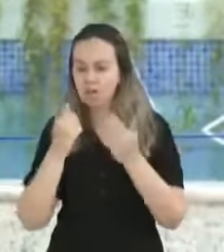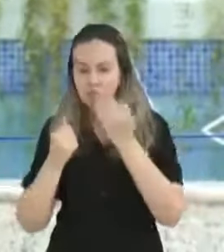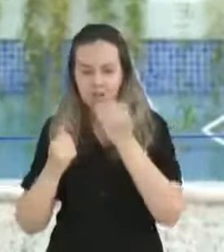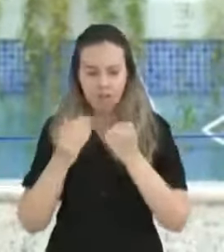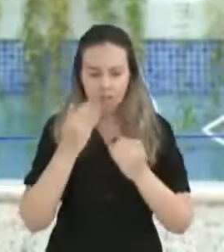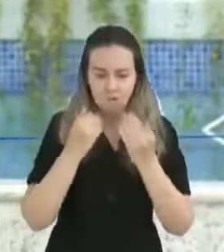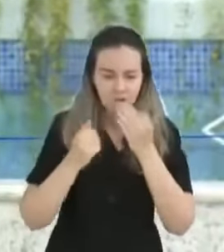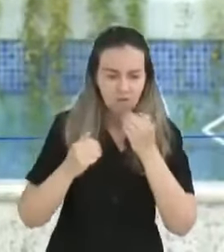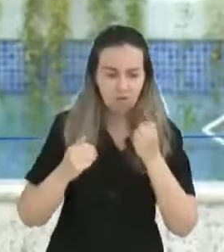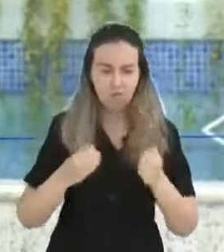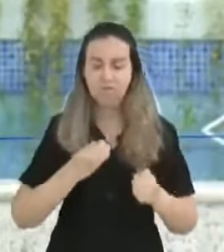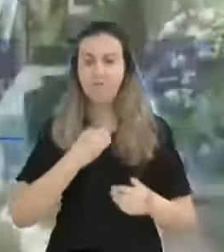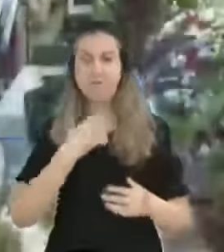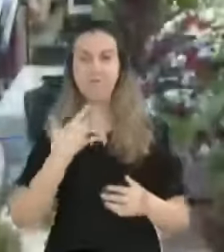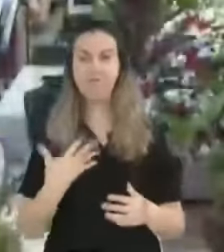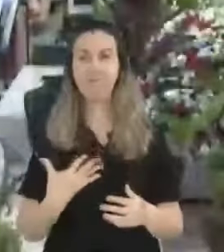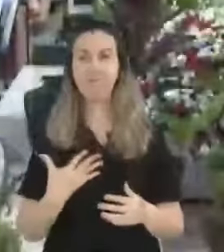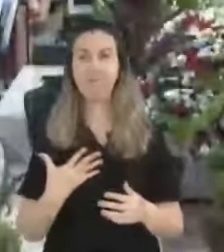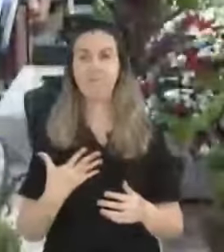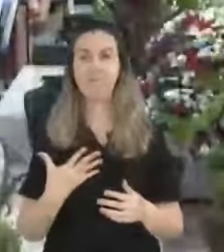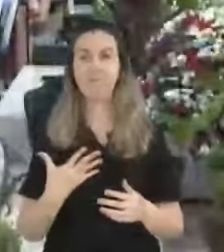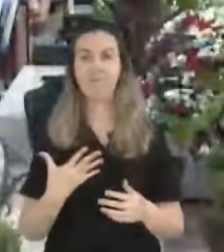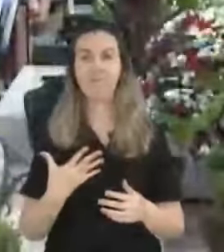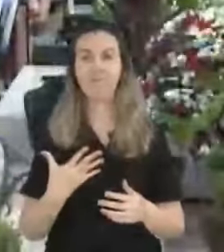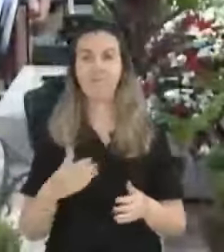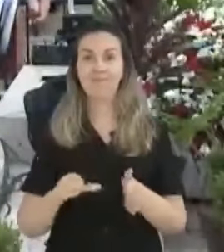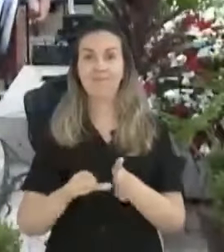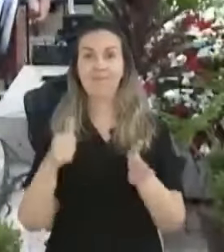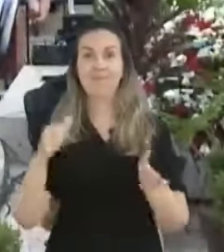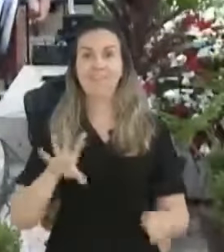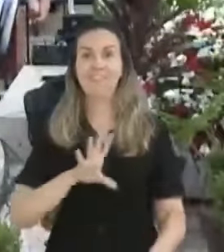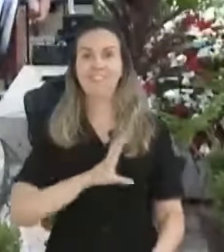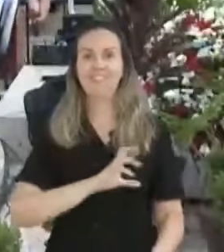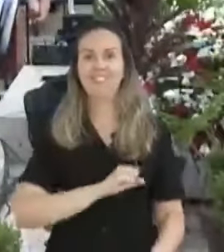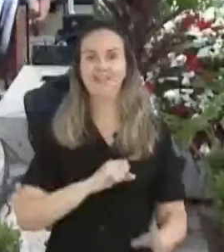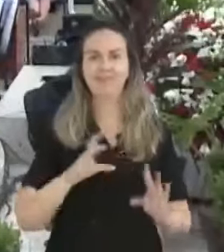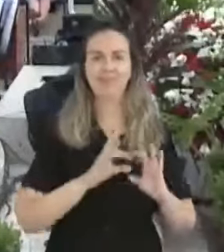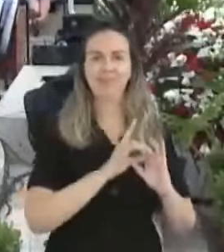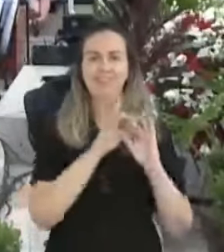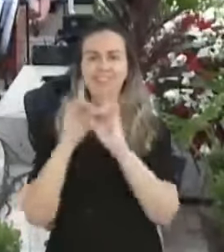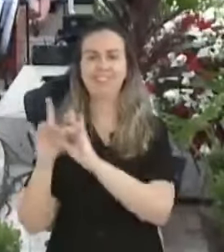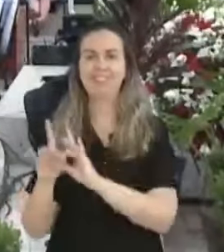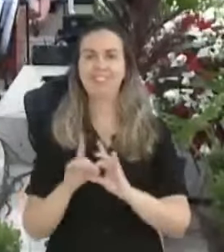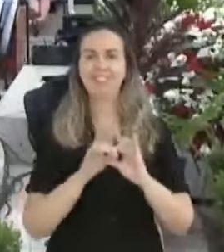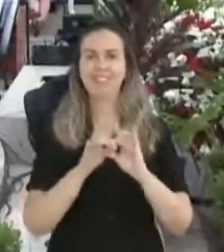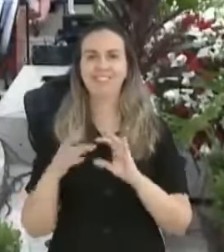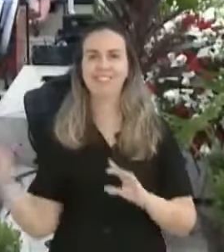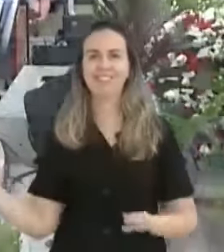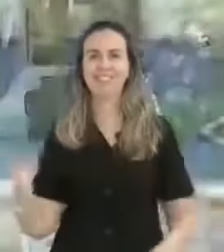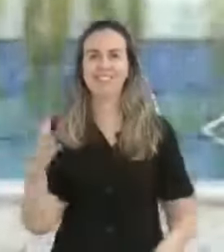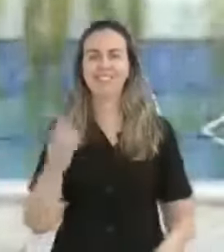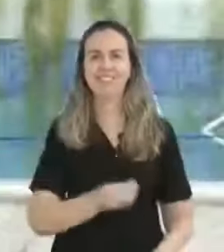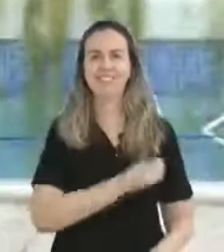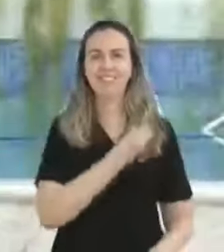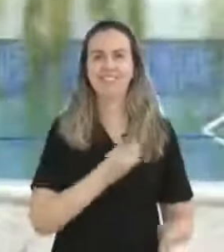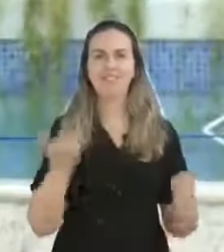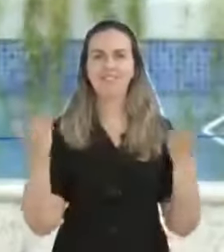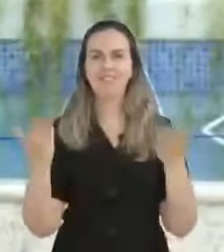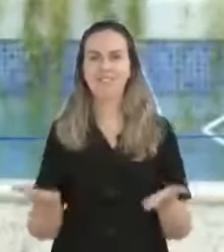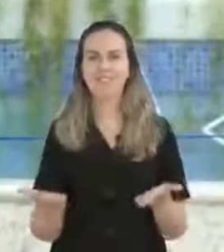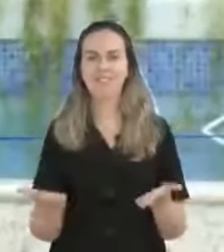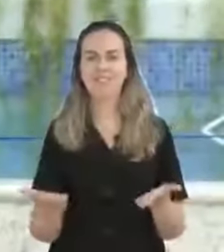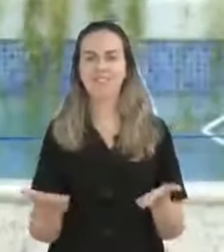terra. Gilgal representa o lugar do primeiro amor, o lugar da comunhão, o lugar da renovação. Você veio